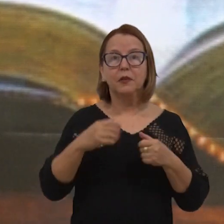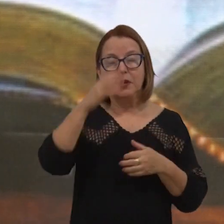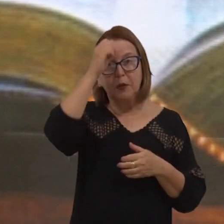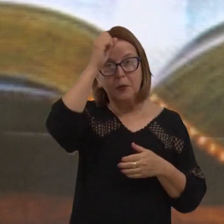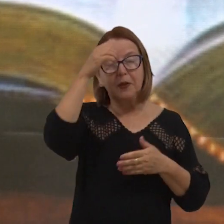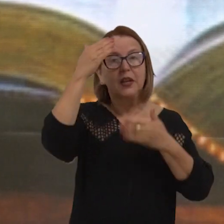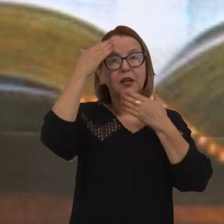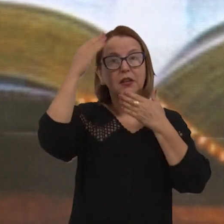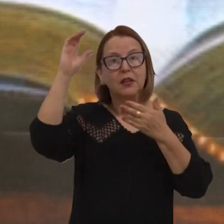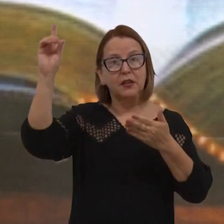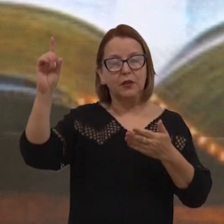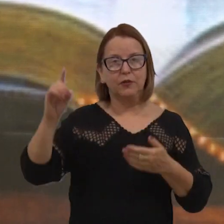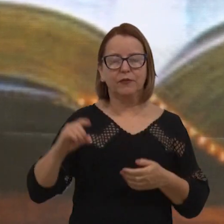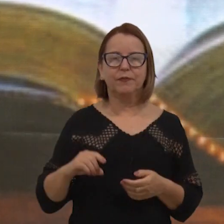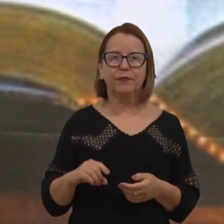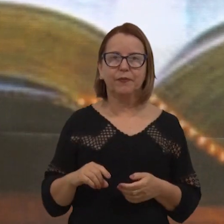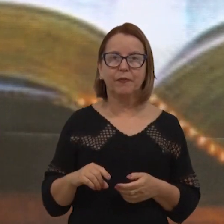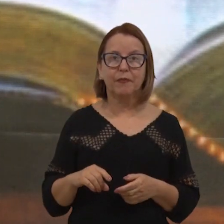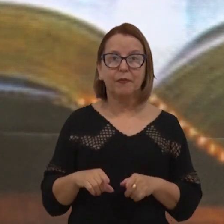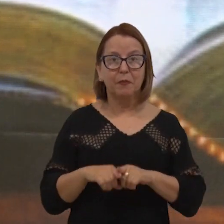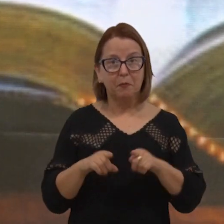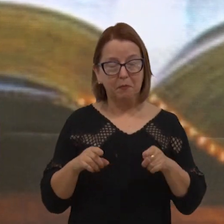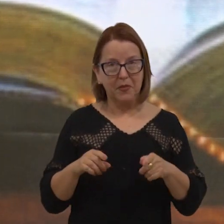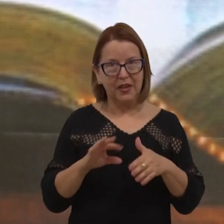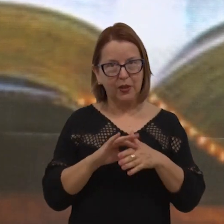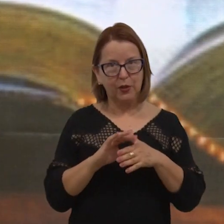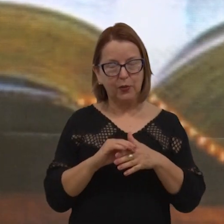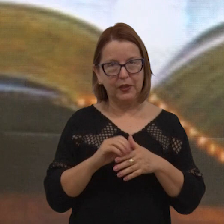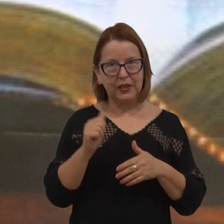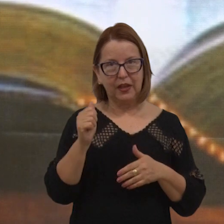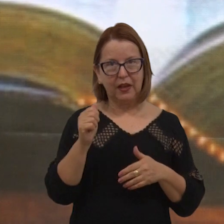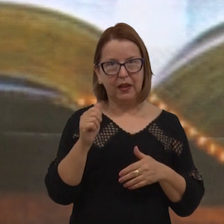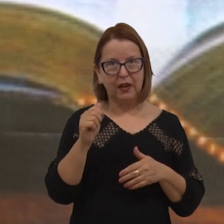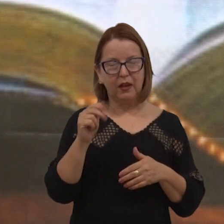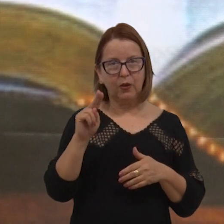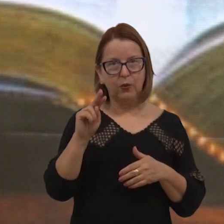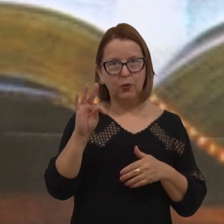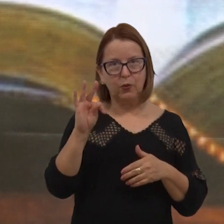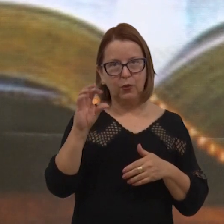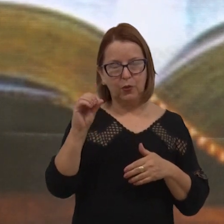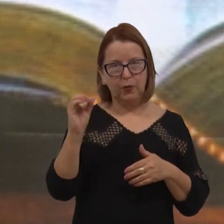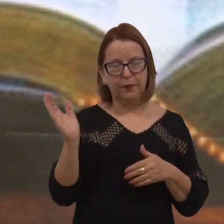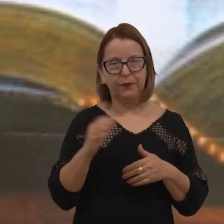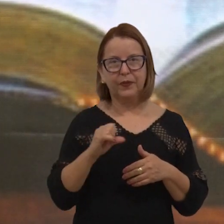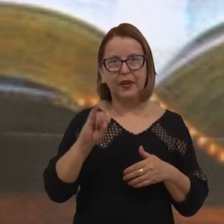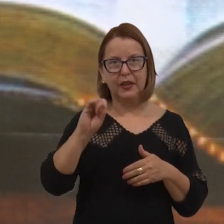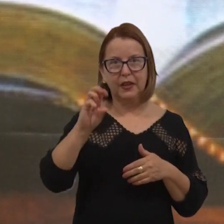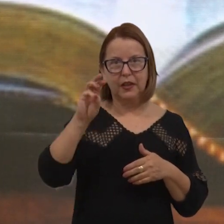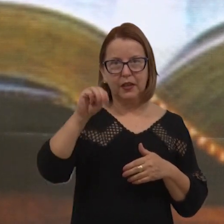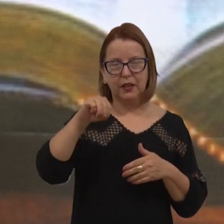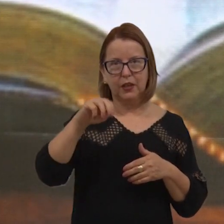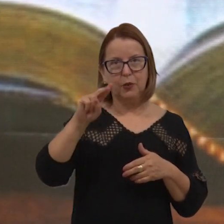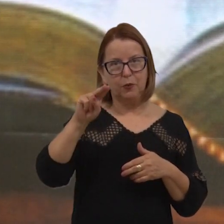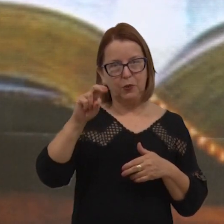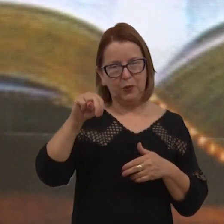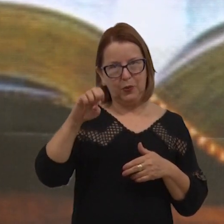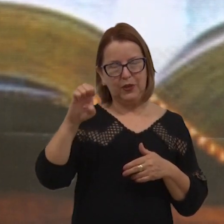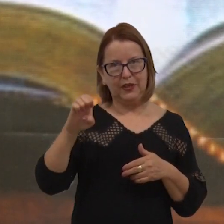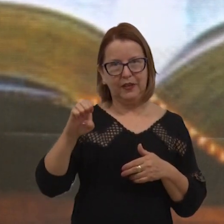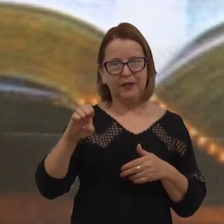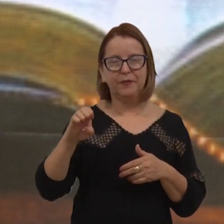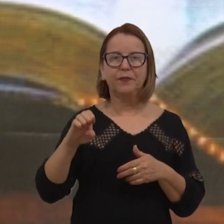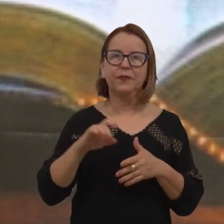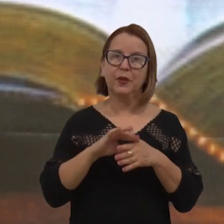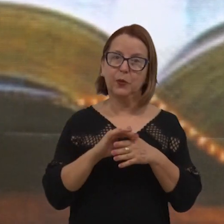Então, uma doença autoimune, continuando aqui a internet, diz assim, portanto, uma doença